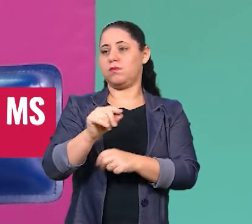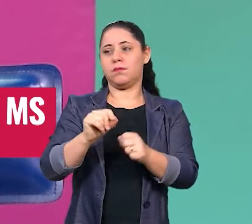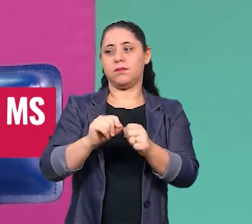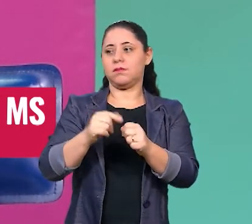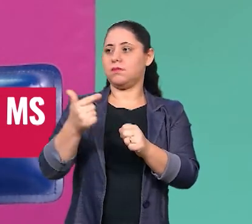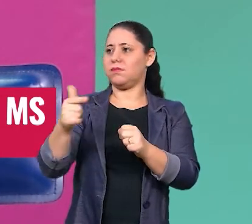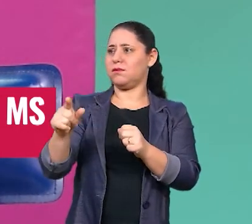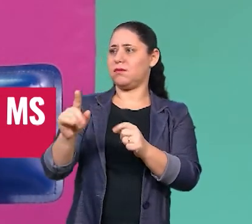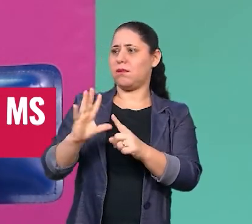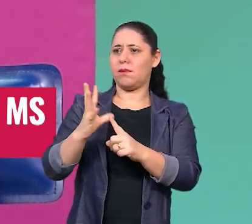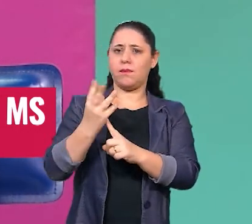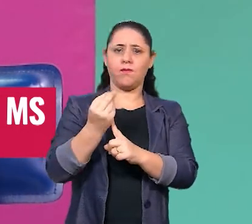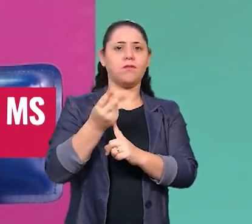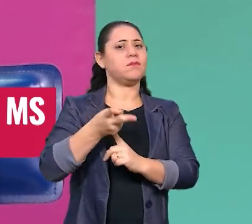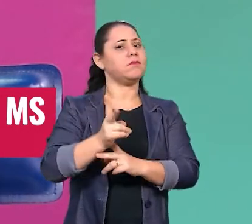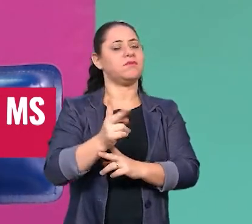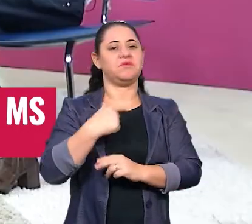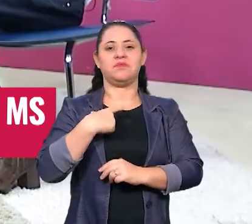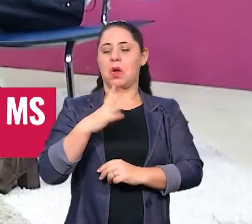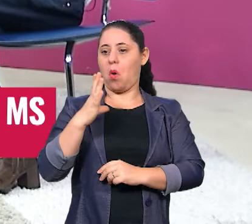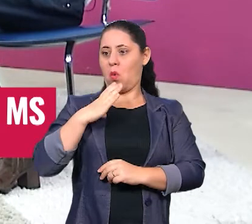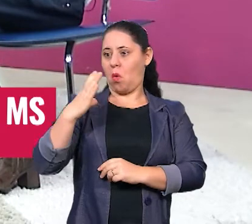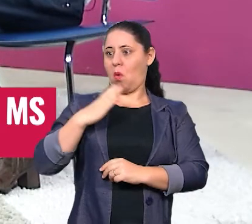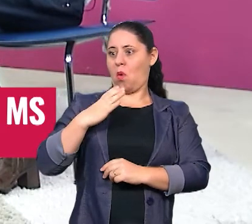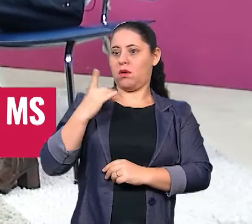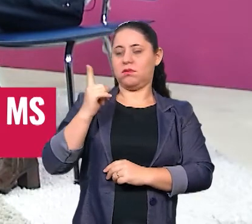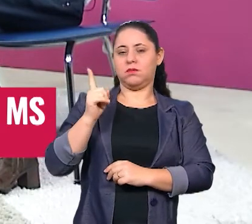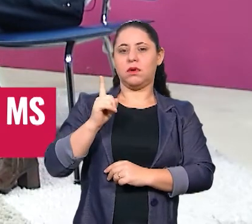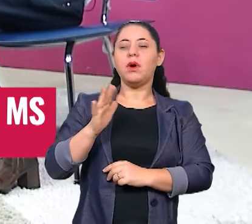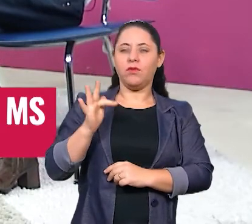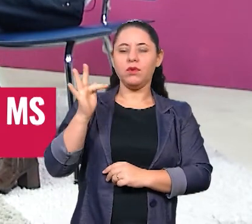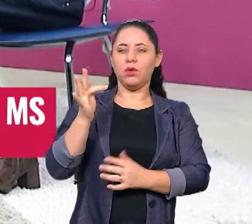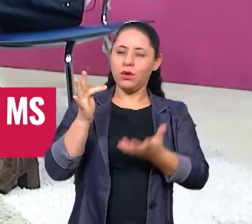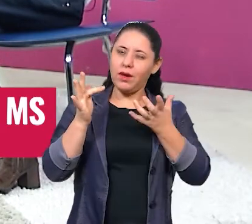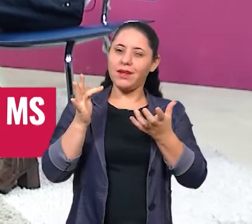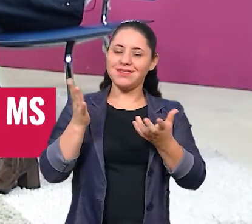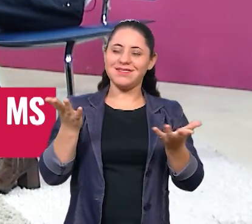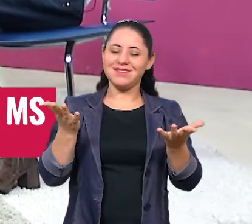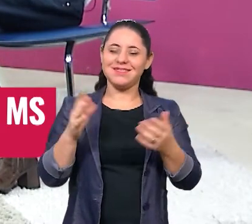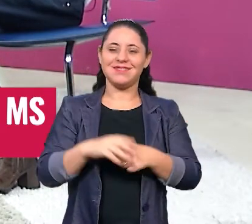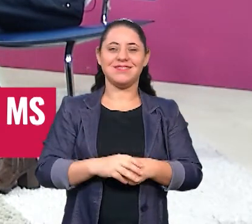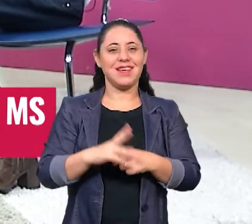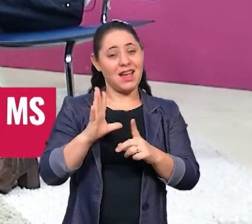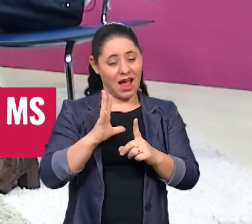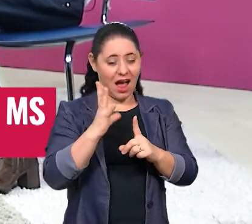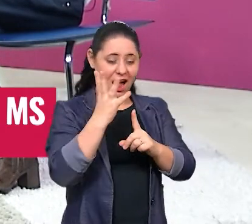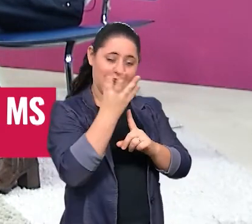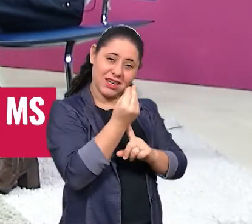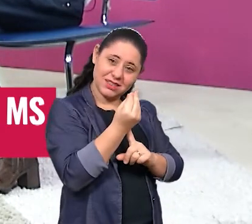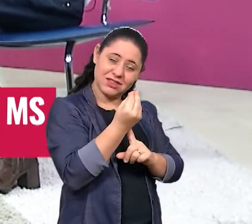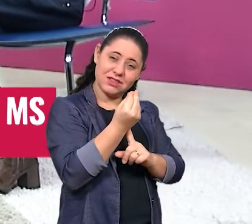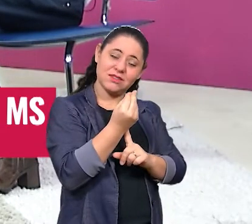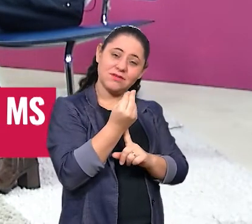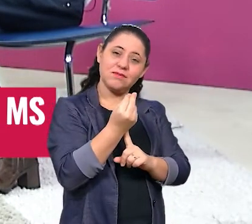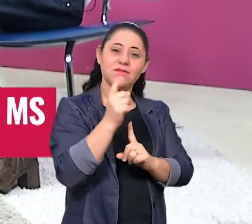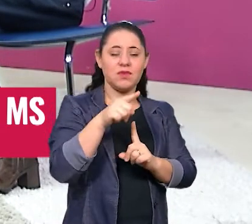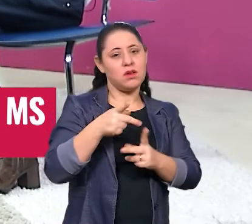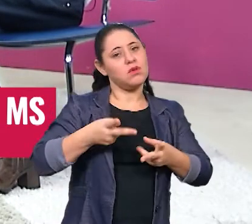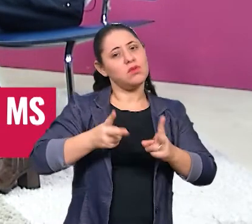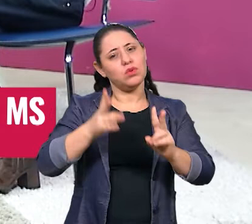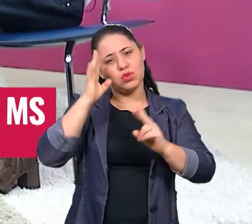estou rica, não estou milionária, mas eu pretendo ficar. E com a arte, Então, continue sonhando, porque é